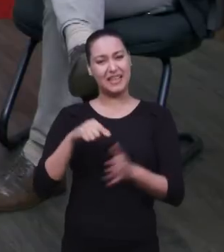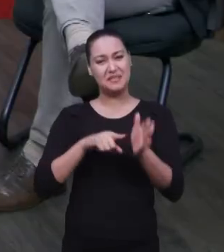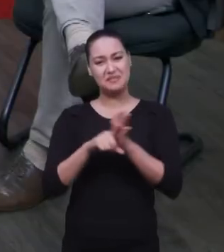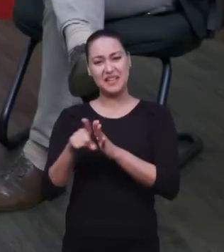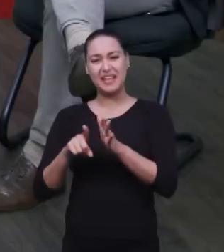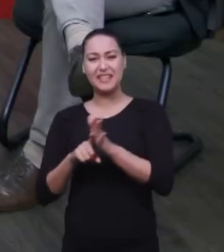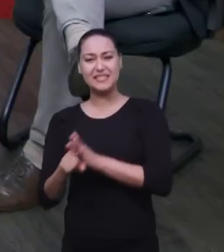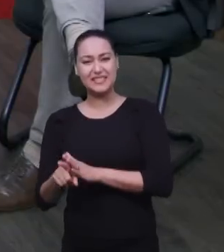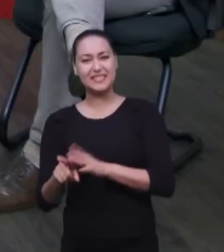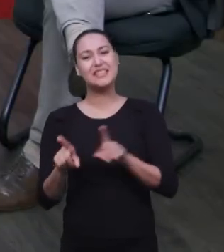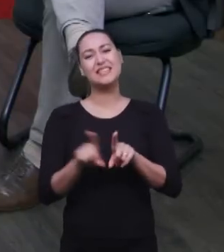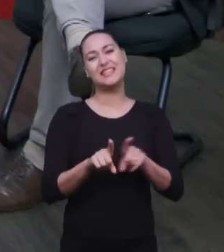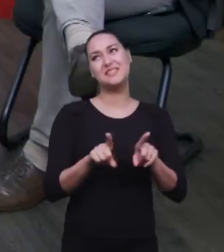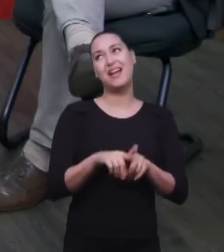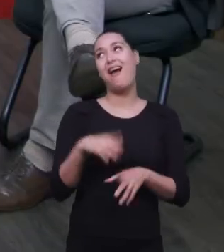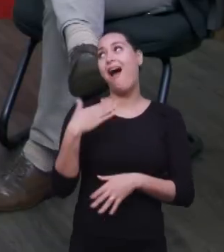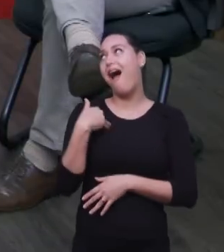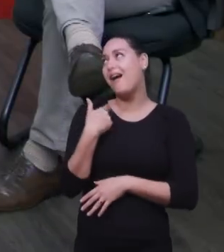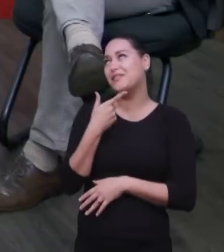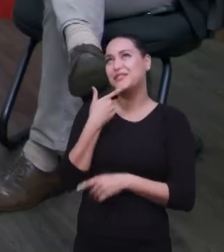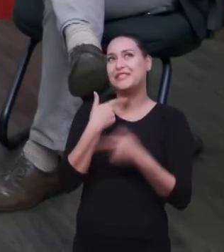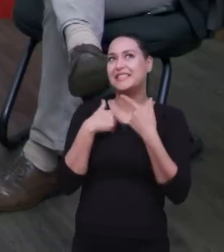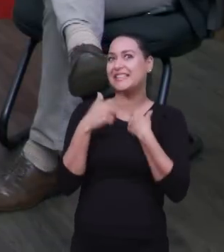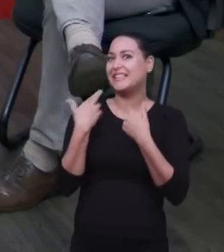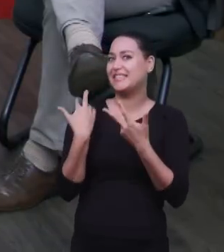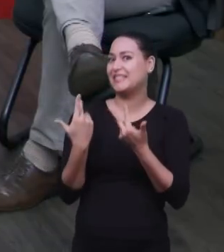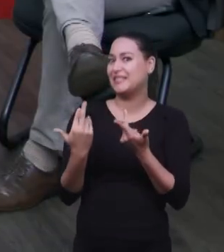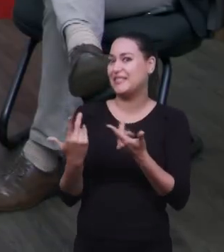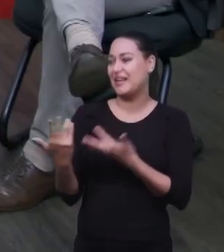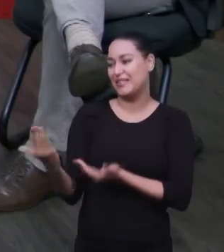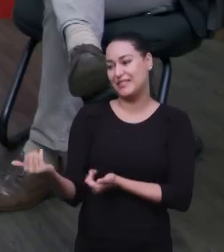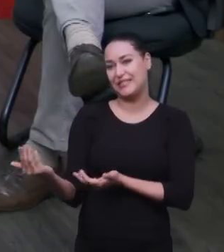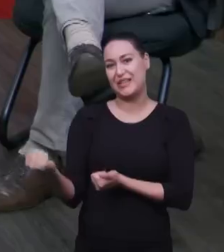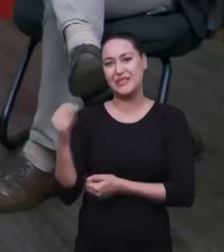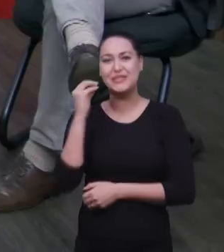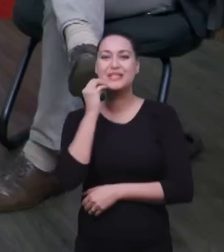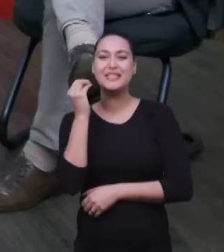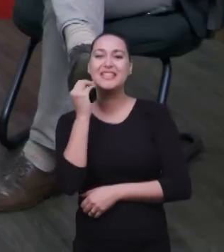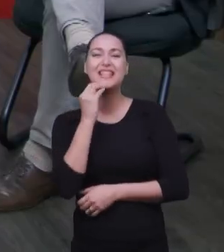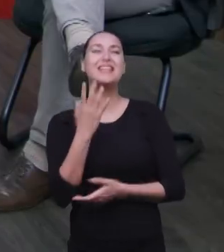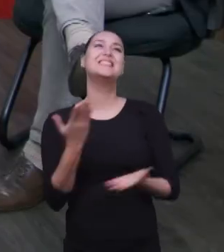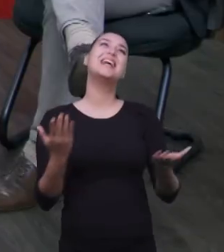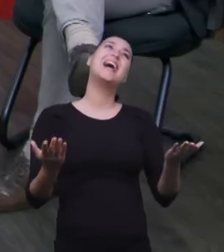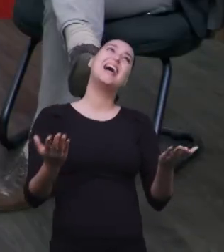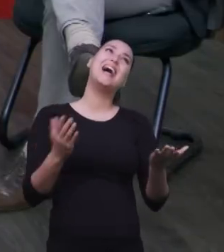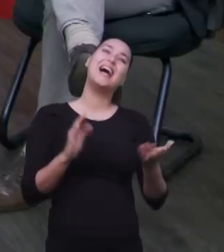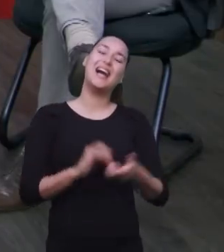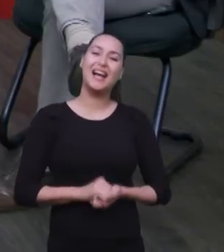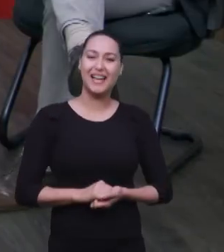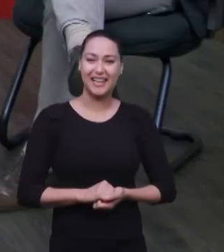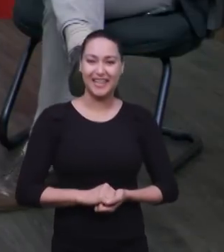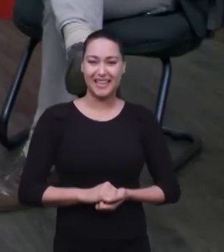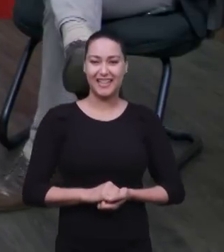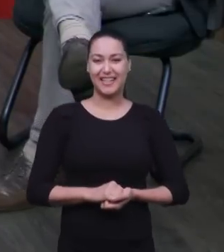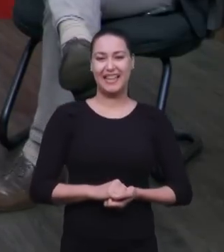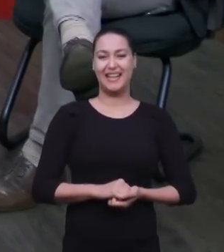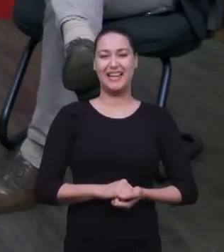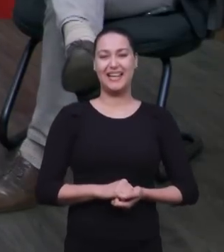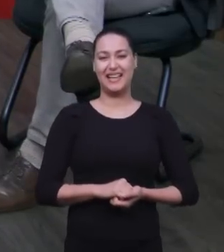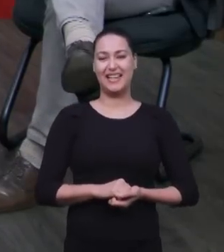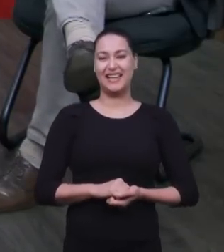né, fazendo as perguntas. Quem dera quando eu fui jovem, né, ter tido essa oportunidade. Não, Andréia, você não fala isso perto da gente, que a gente